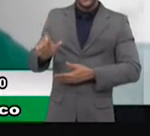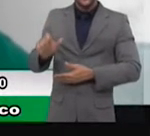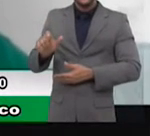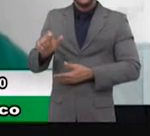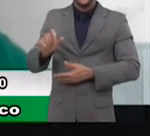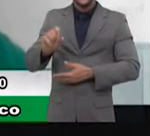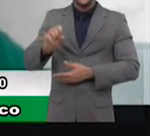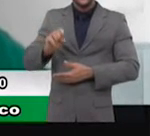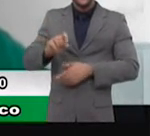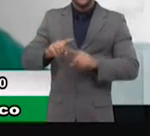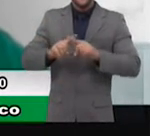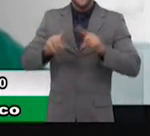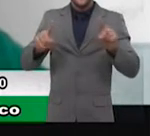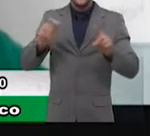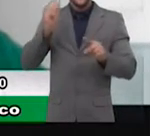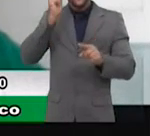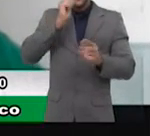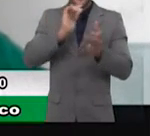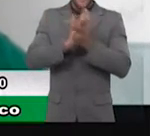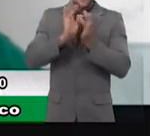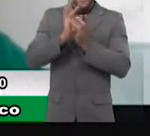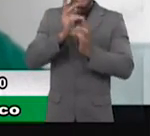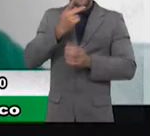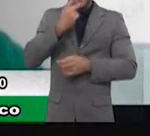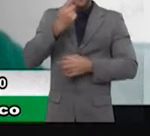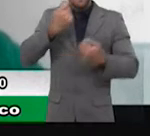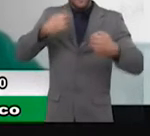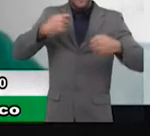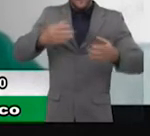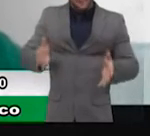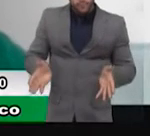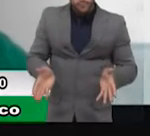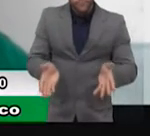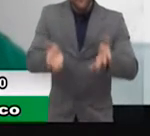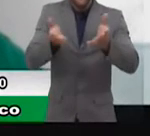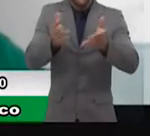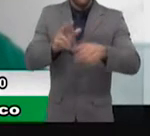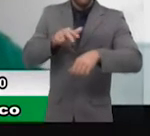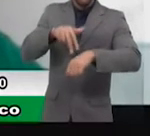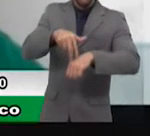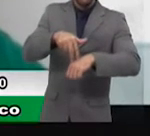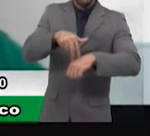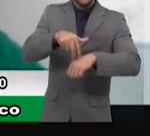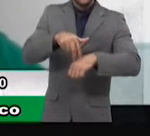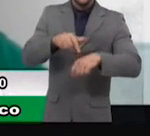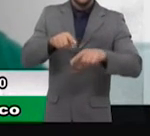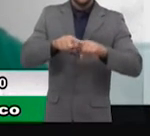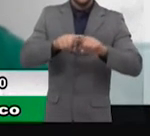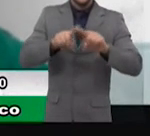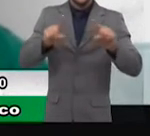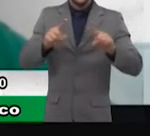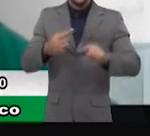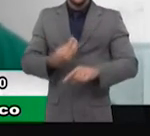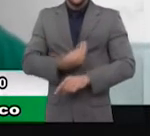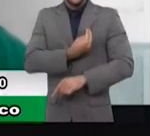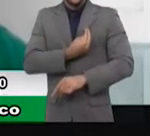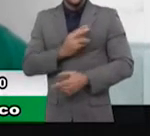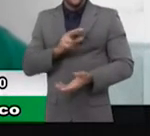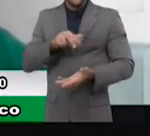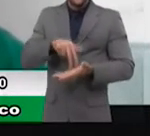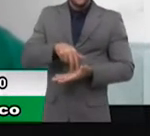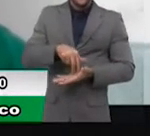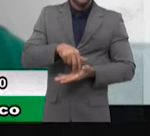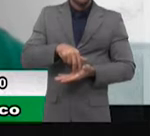tem que ir à Câmara Municipal e assumir o mandato. E eu vim para cá para poder